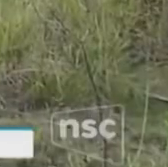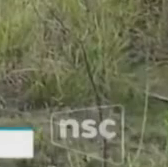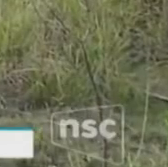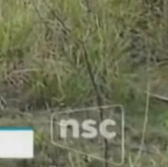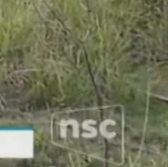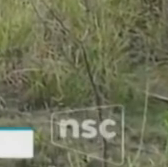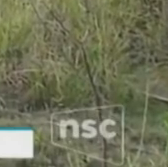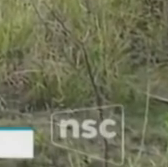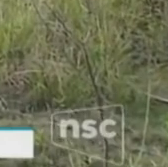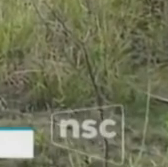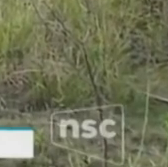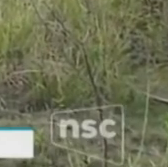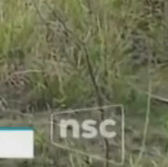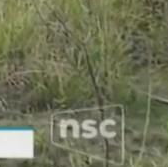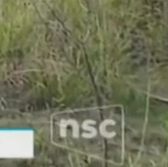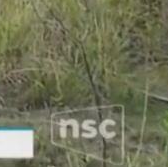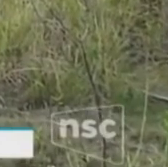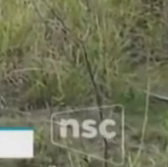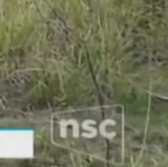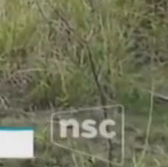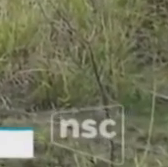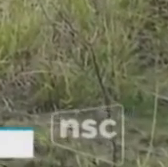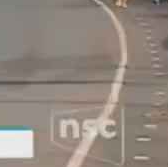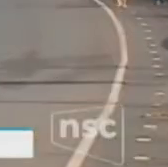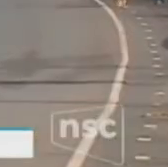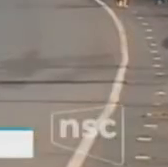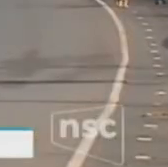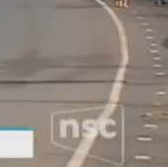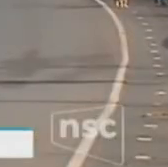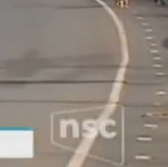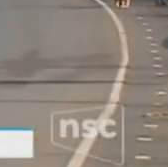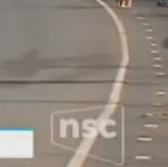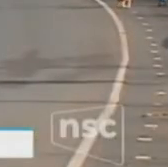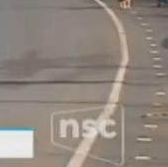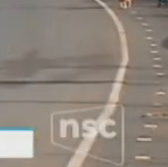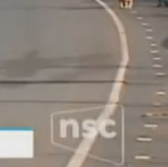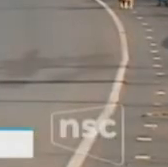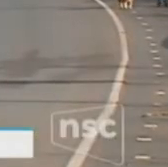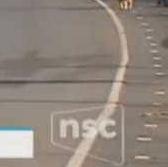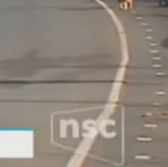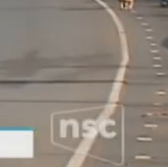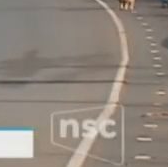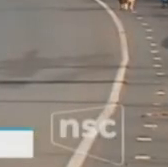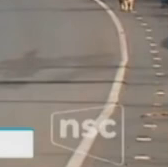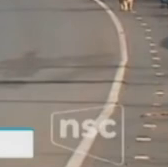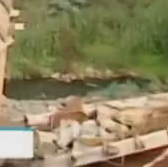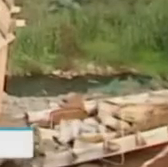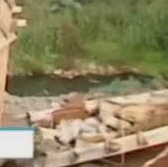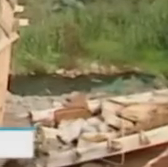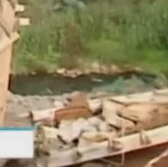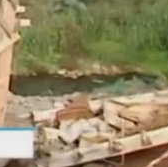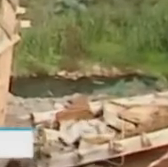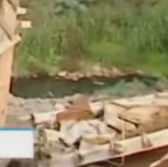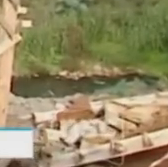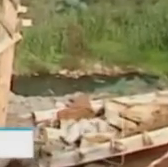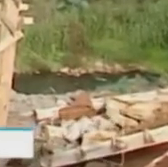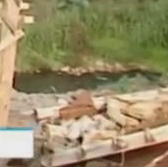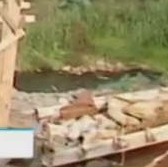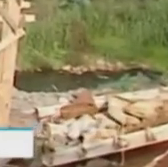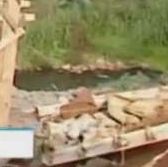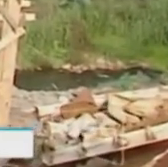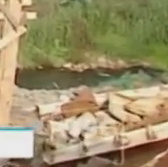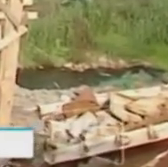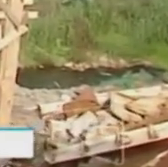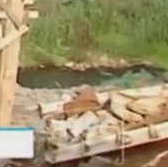e a sinalização já estão prontos e em bom estado. A obra só não foi entregue porque falta uma ponte para ligar o